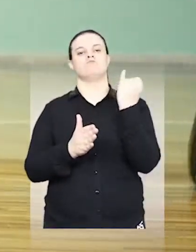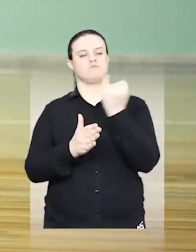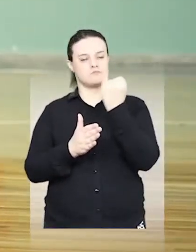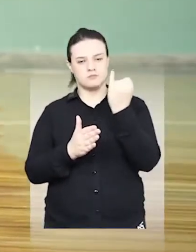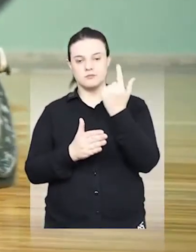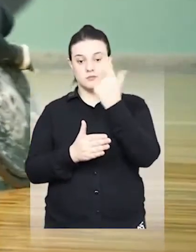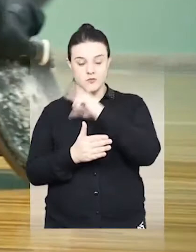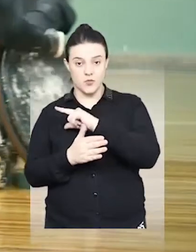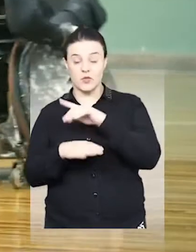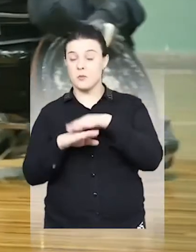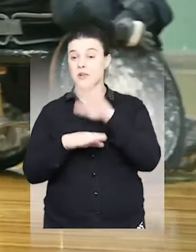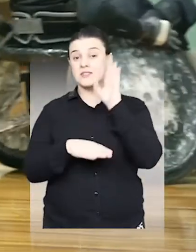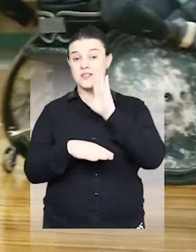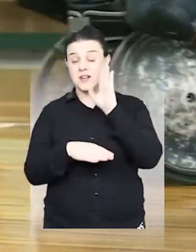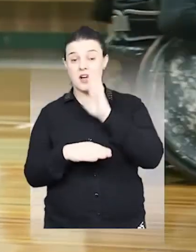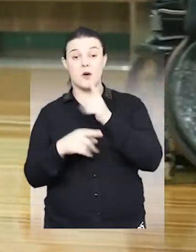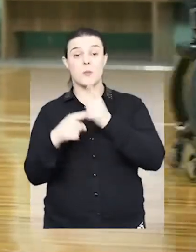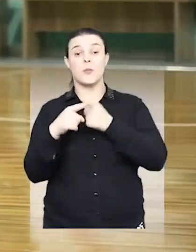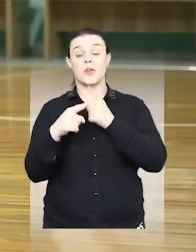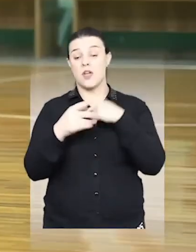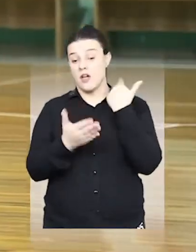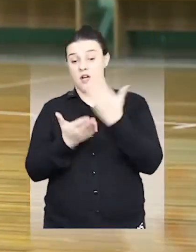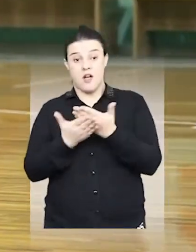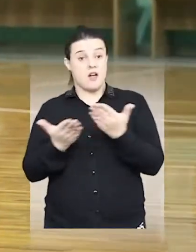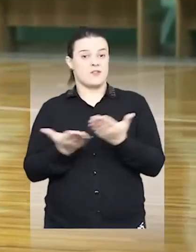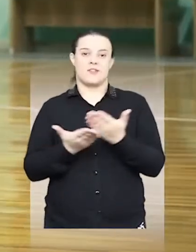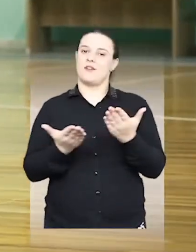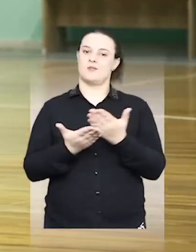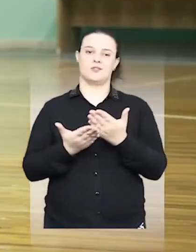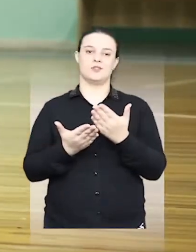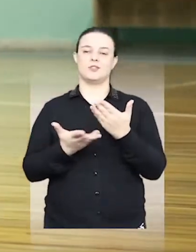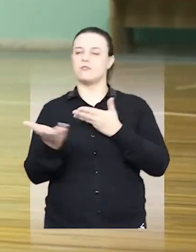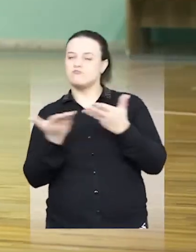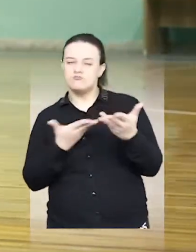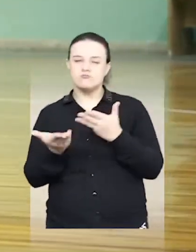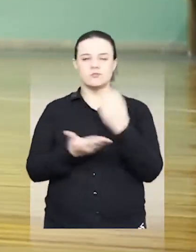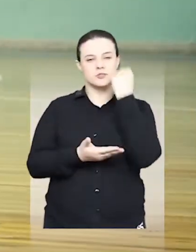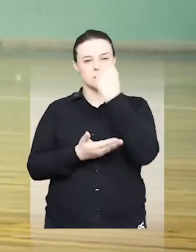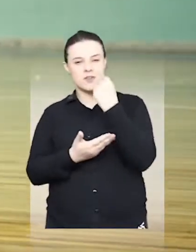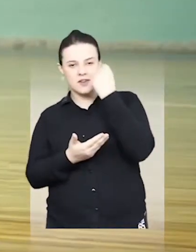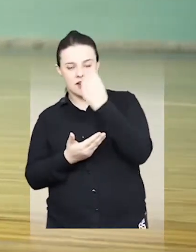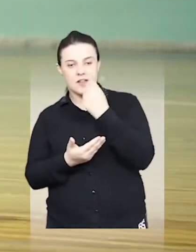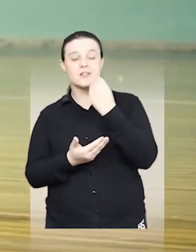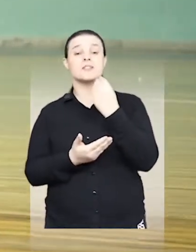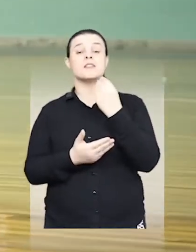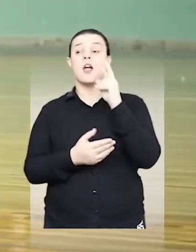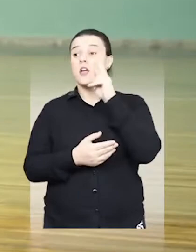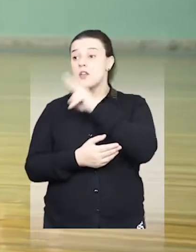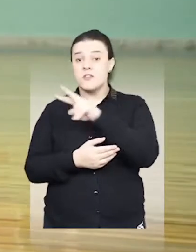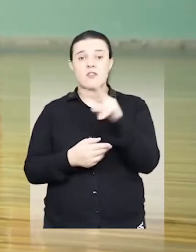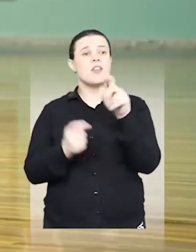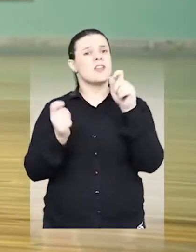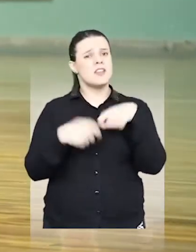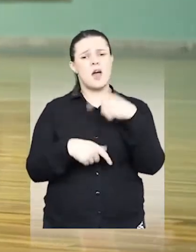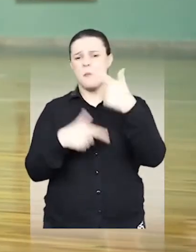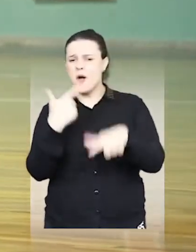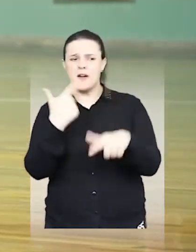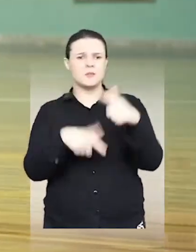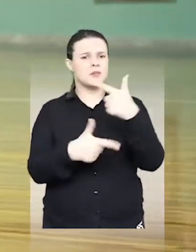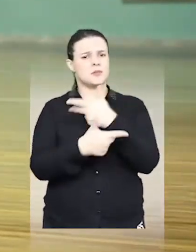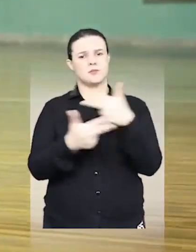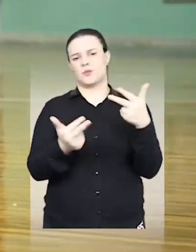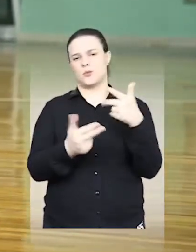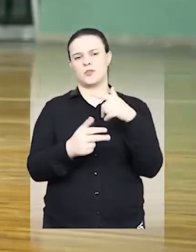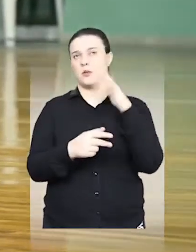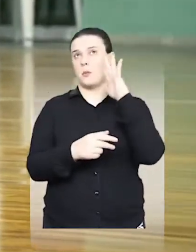e a coisa mais bacana, que até hoje é isso, né? A gente troca bastante experiência e vê que pode ir muito mais além